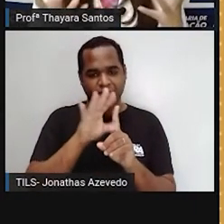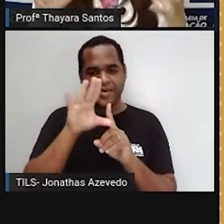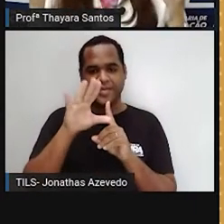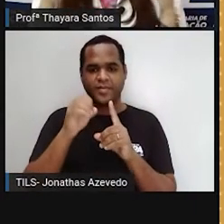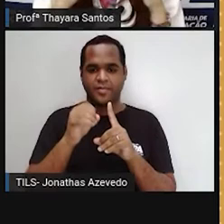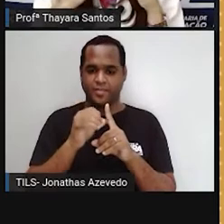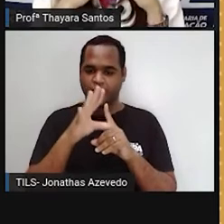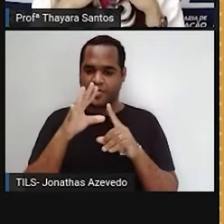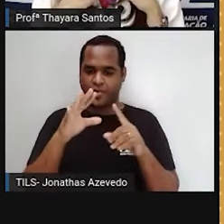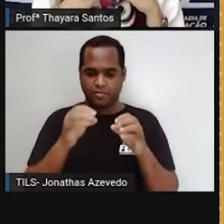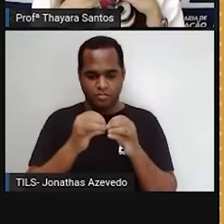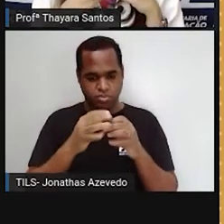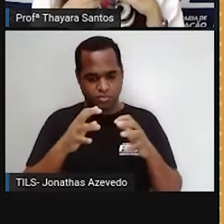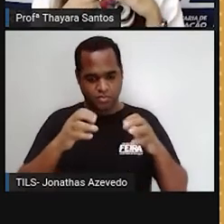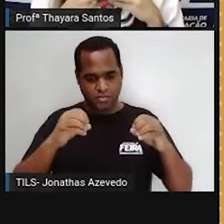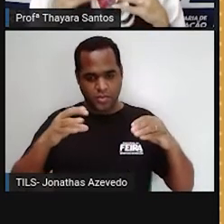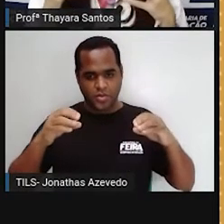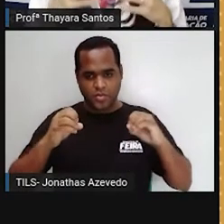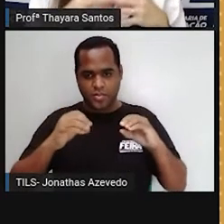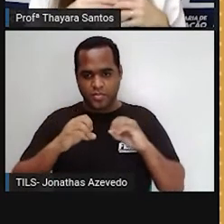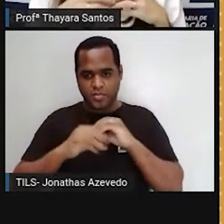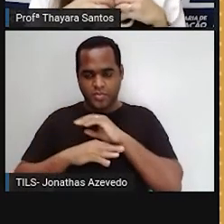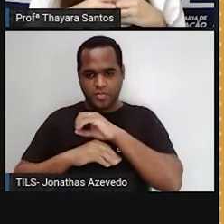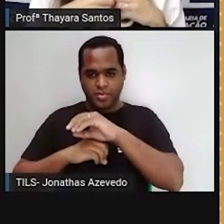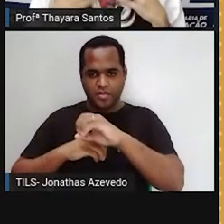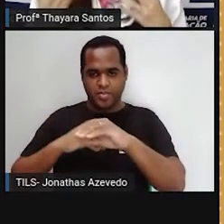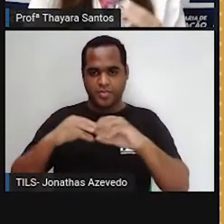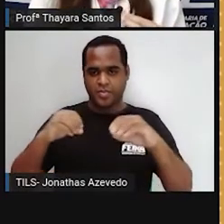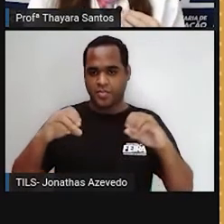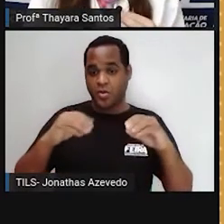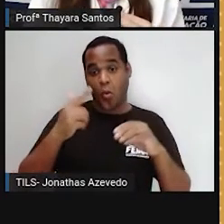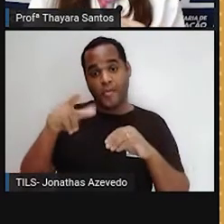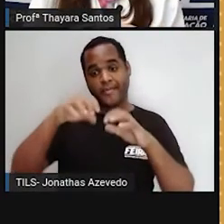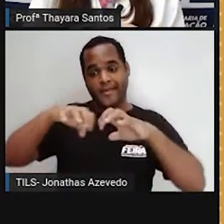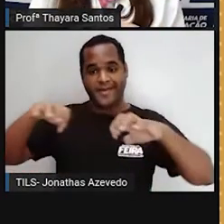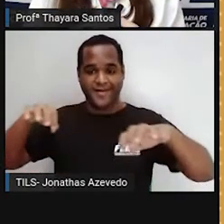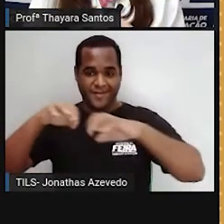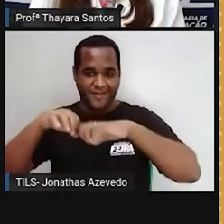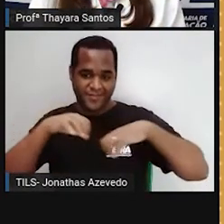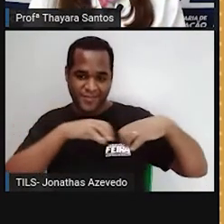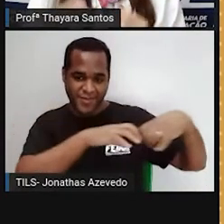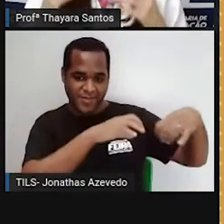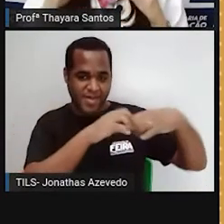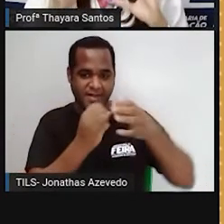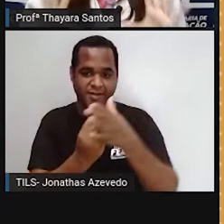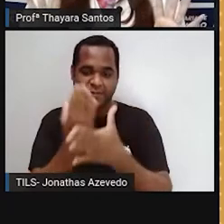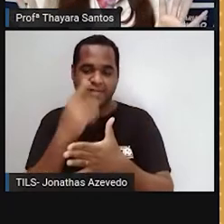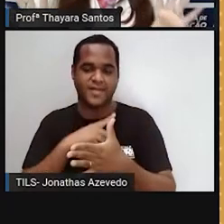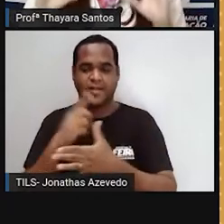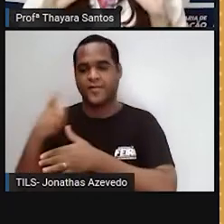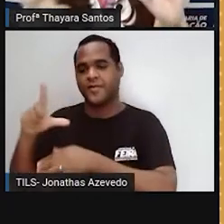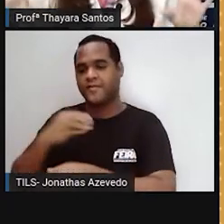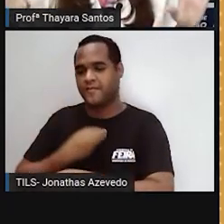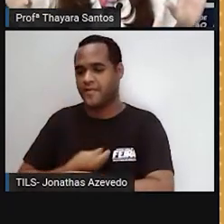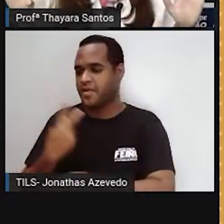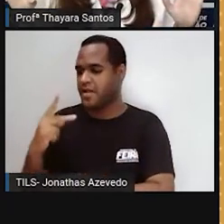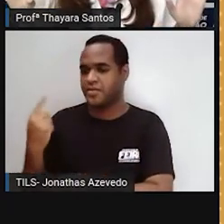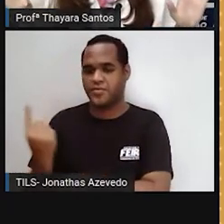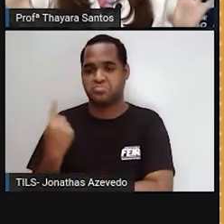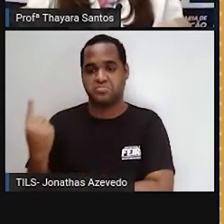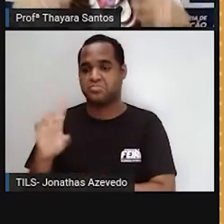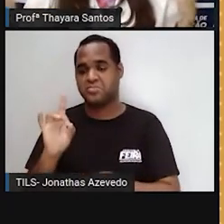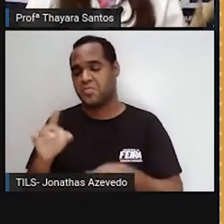formar colônias quando eles ficam todos grudadinhos, ou então eles podem se separar daquele organismo que originou ele e viver ali a vida